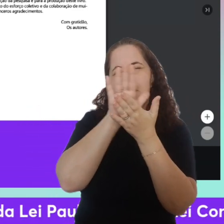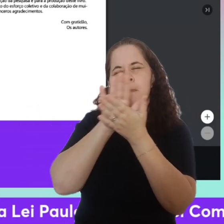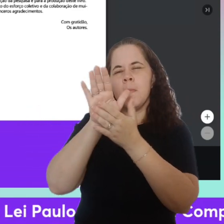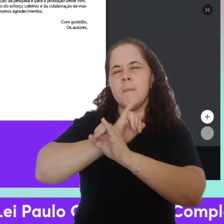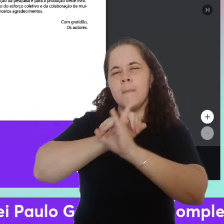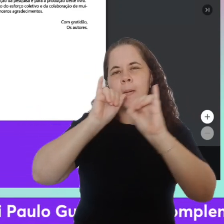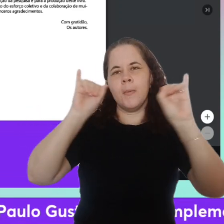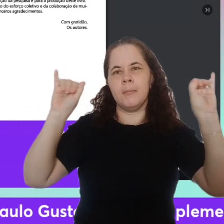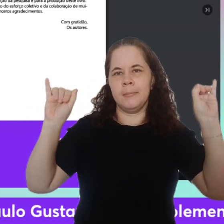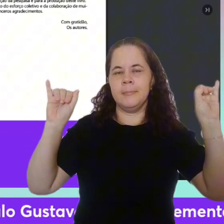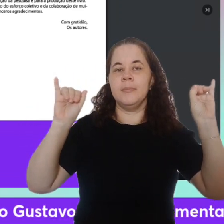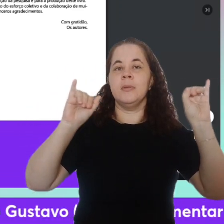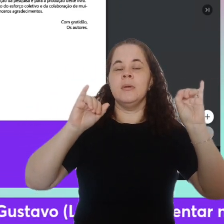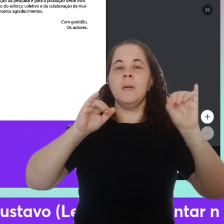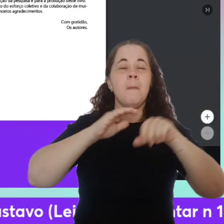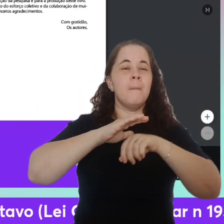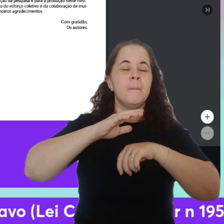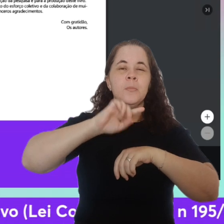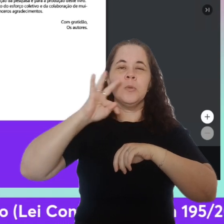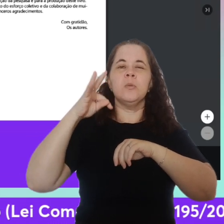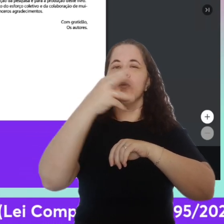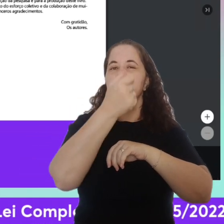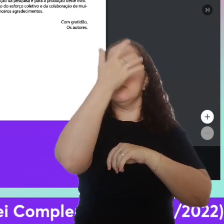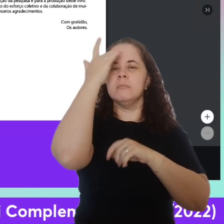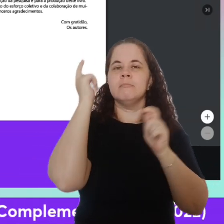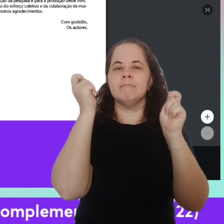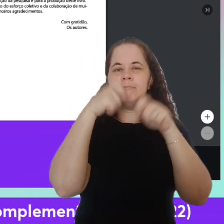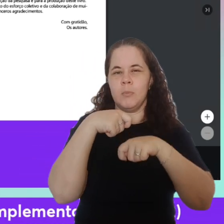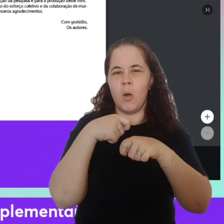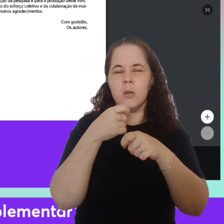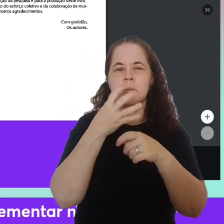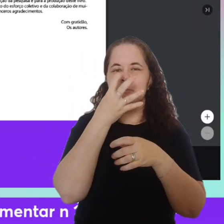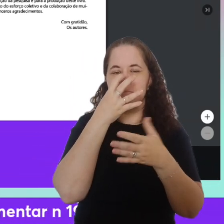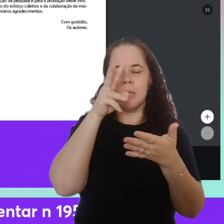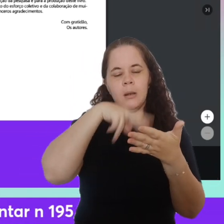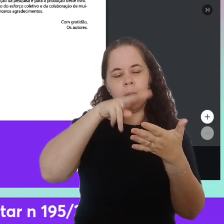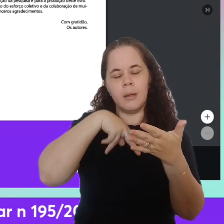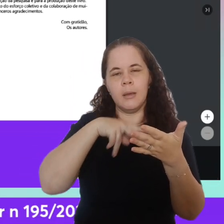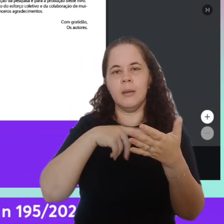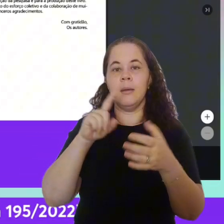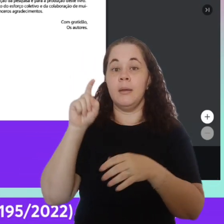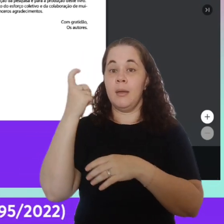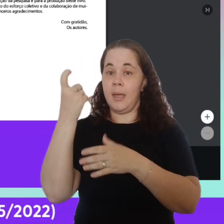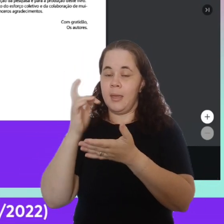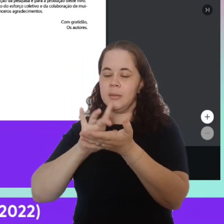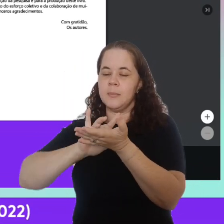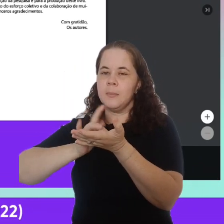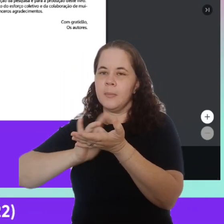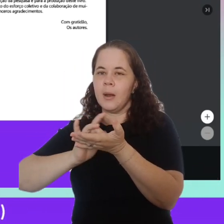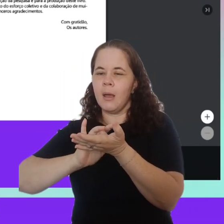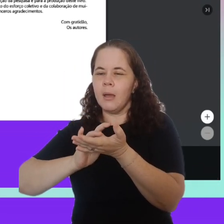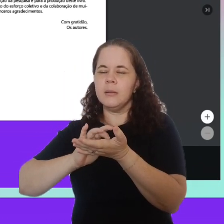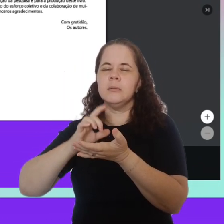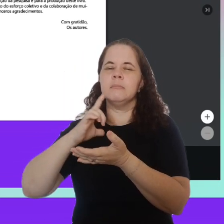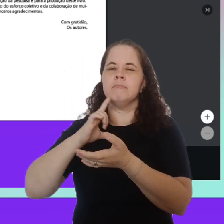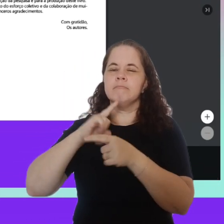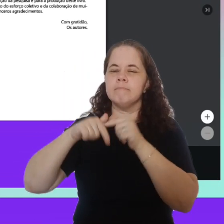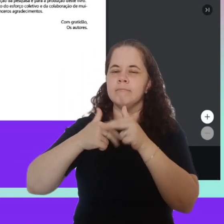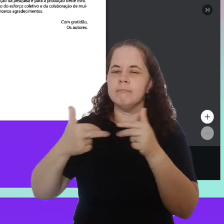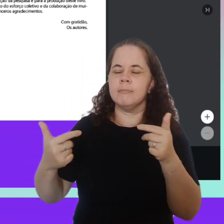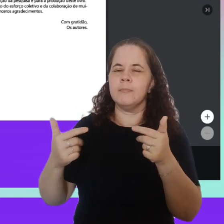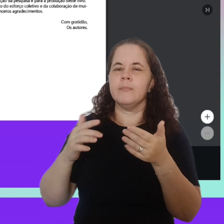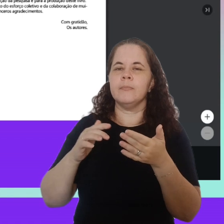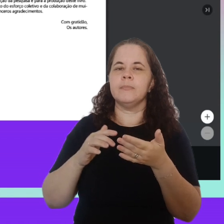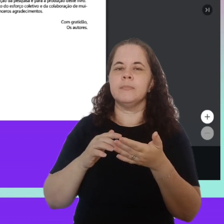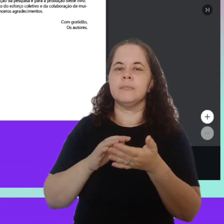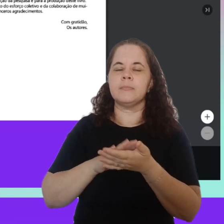máximo possível para que as pessoas possam acessar. E a gente também teve nosso material em braille, né? Disponibilizado em algumas instituições públicas, como a